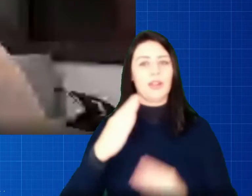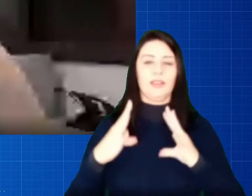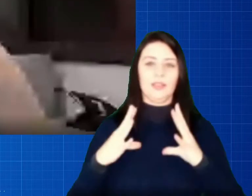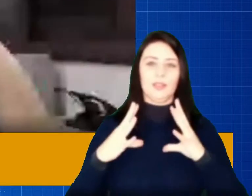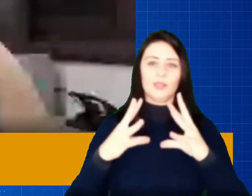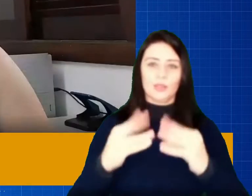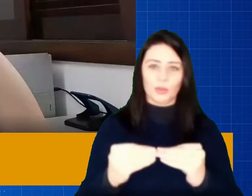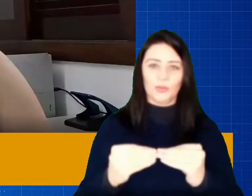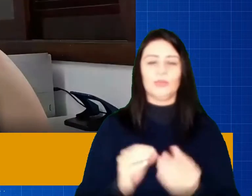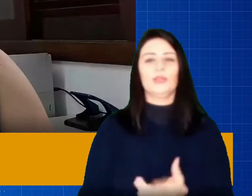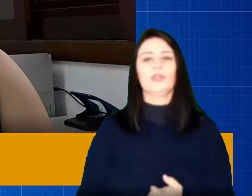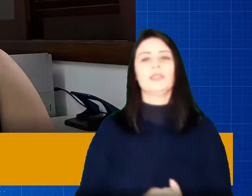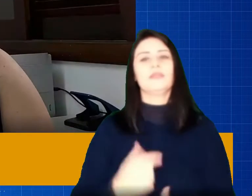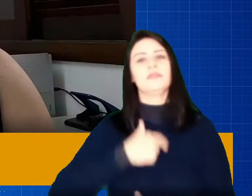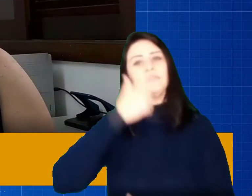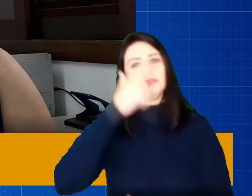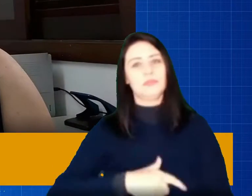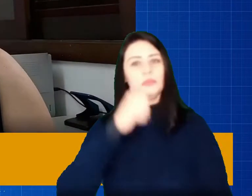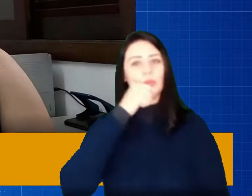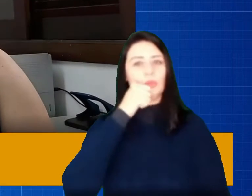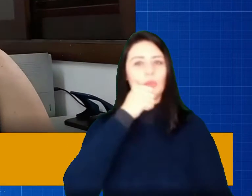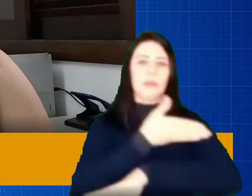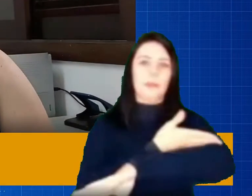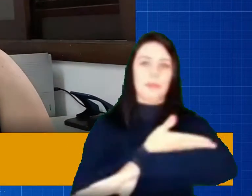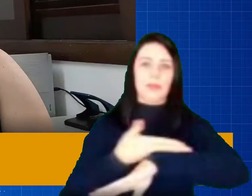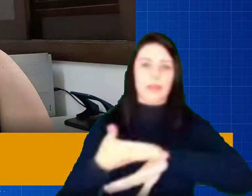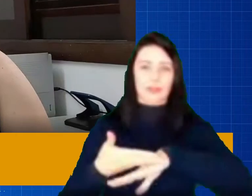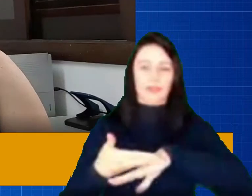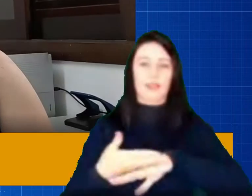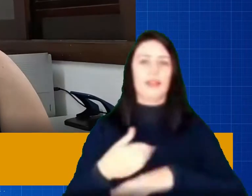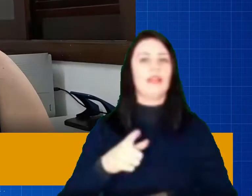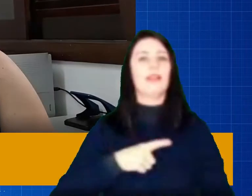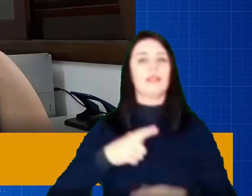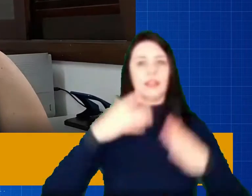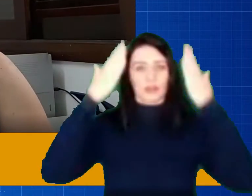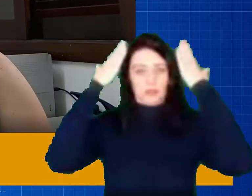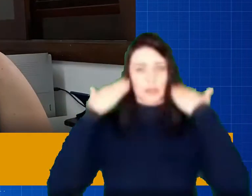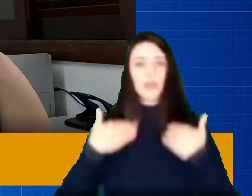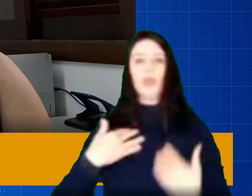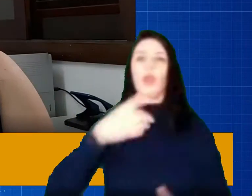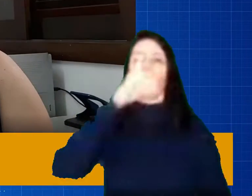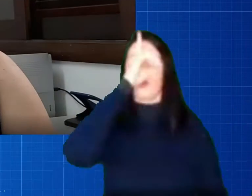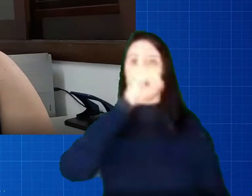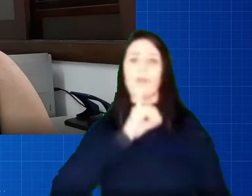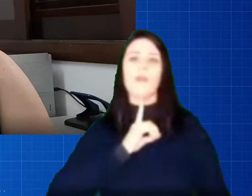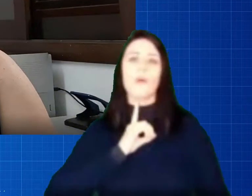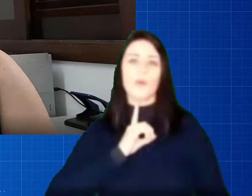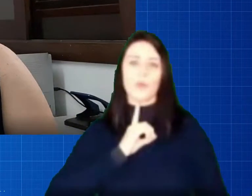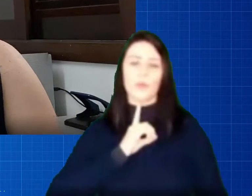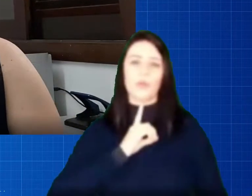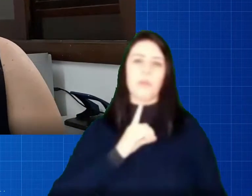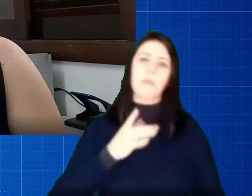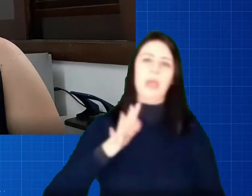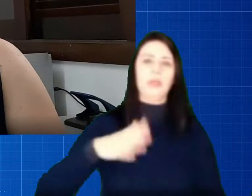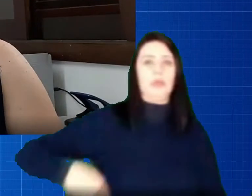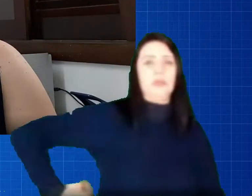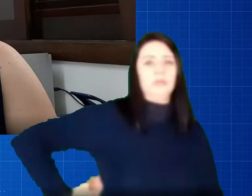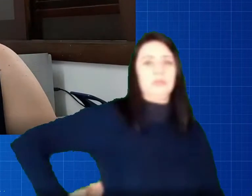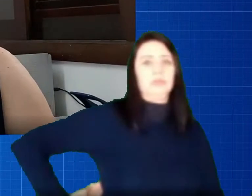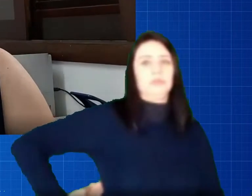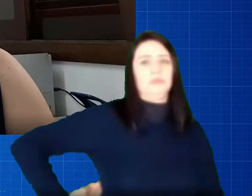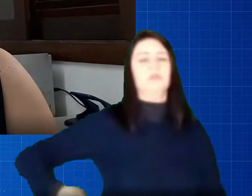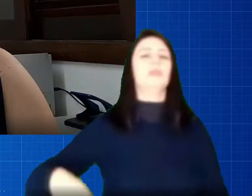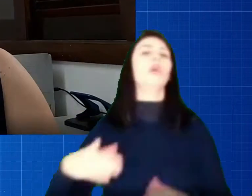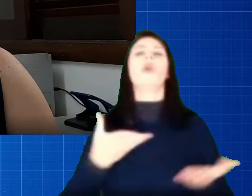Olá a todos, eu sou uma mulher branca, cabelos louros longos, mais ou menos até as